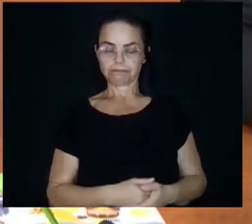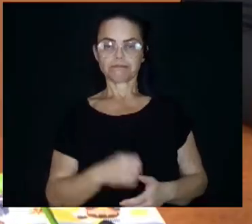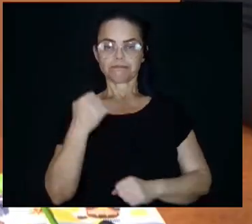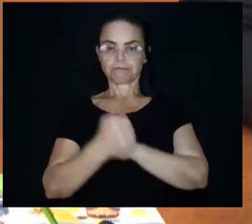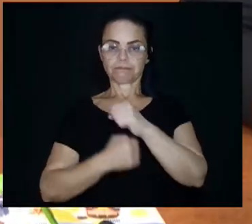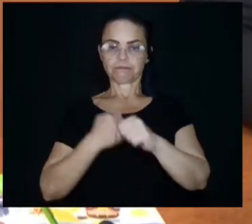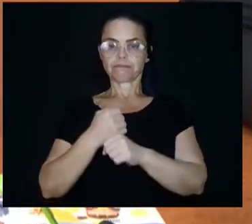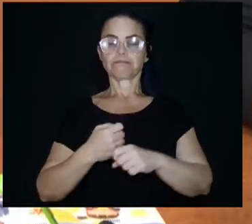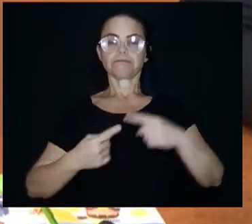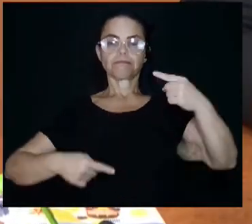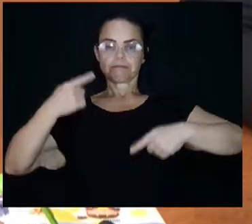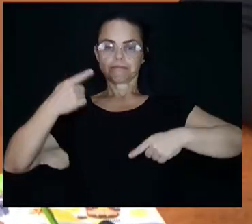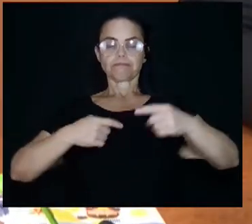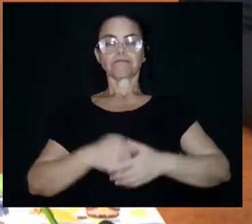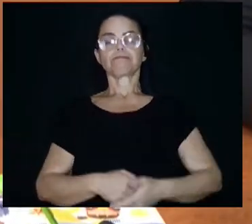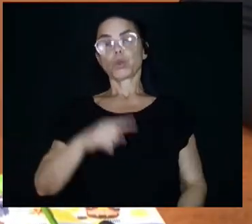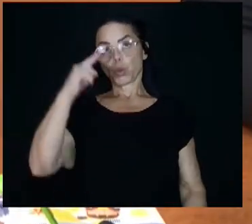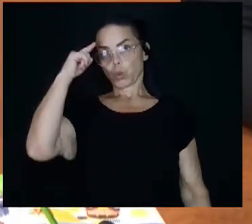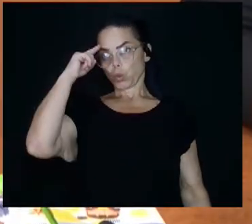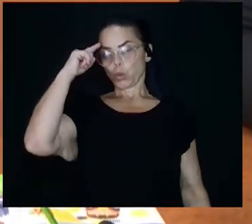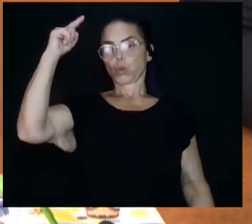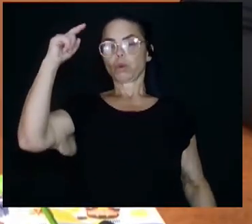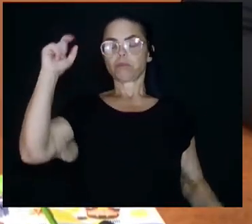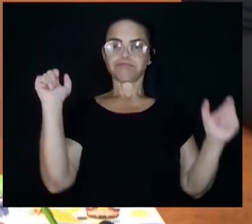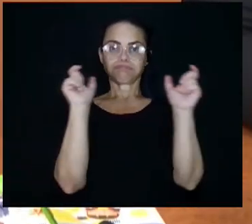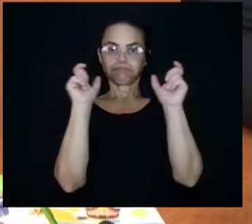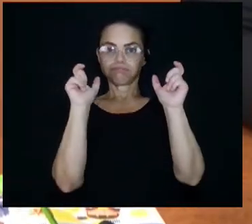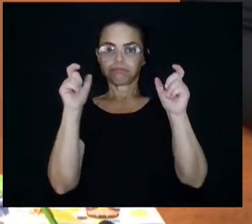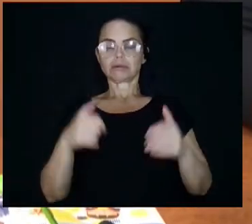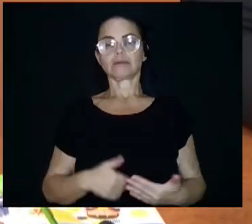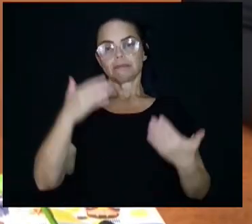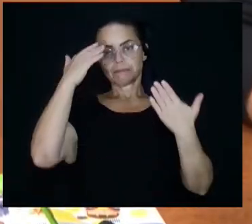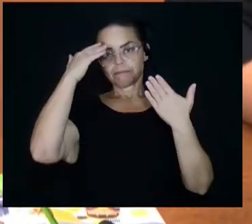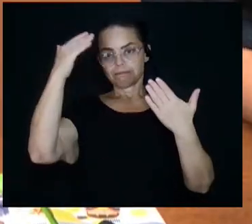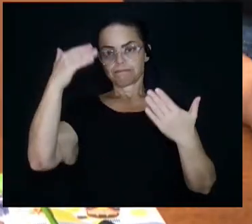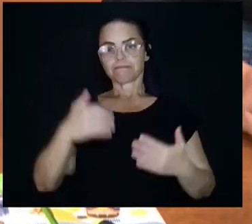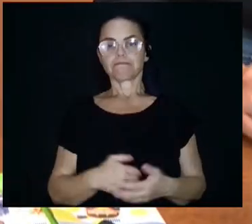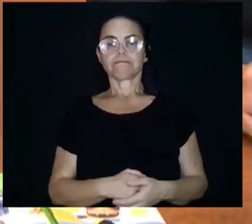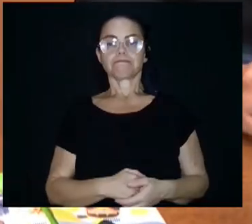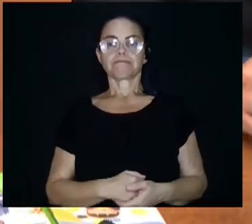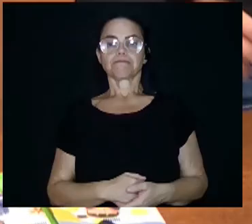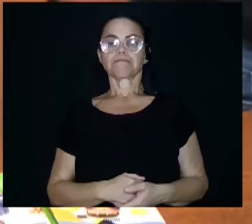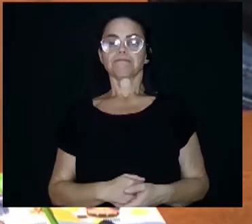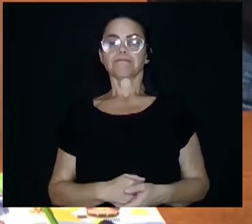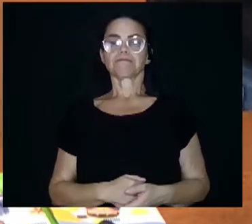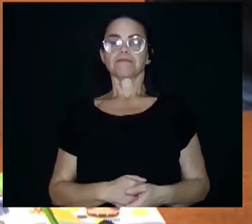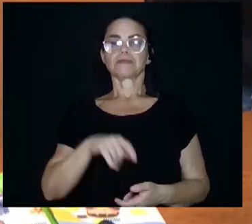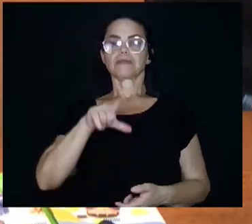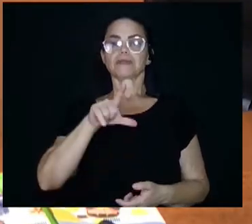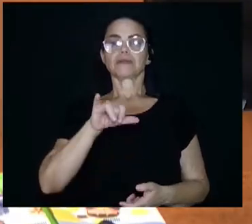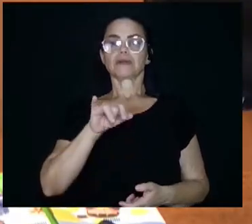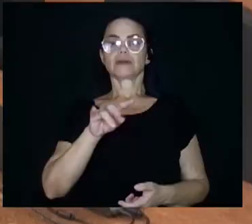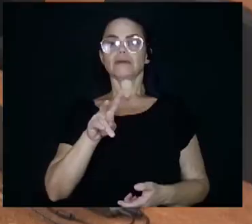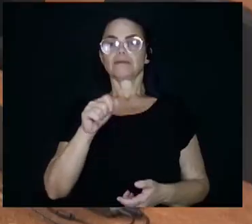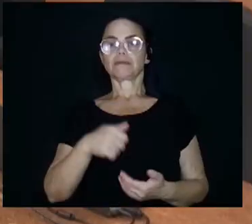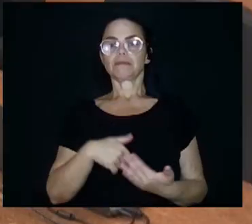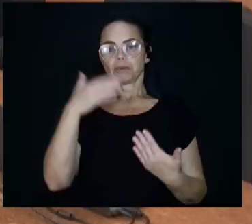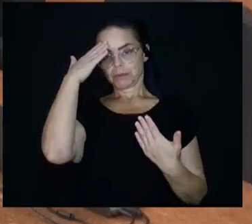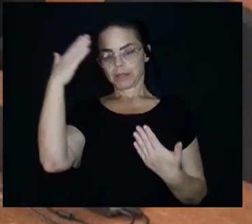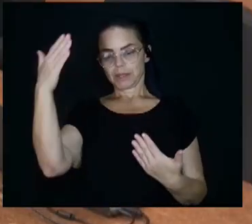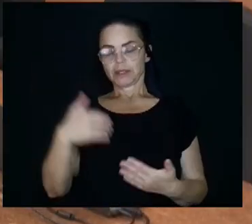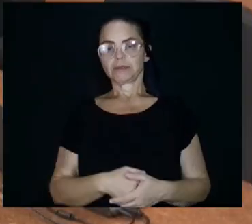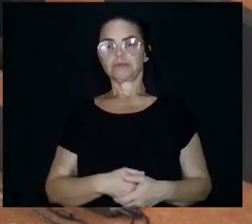me alertou aqui, eu agradeço bastante. Bom, vou passar então para a Lívia. Lívia, obrigada, viu?